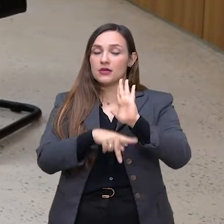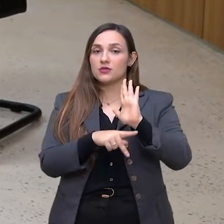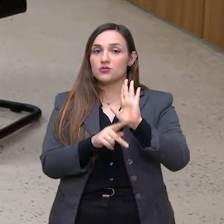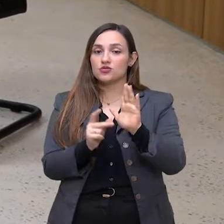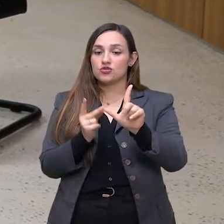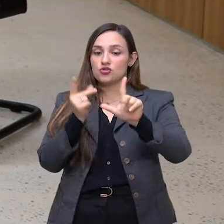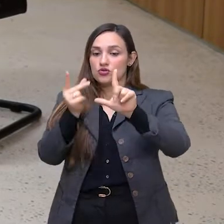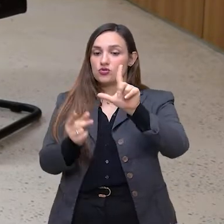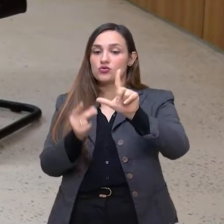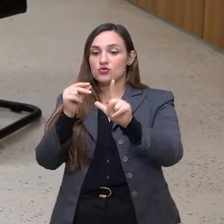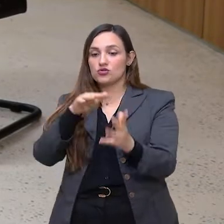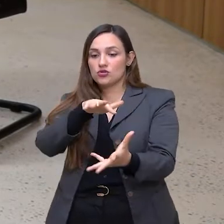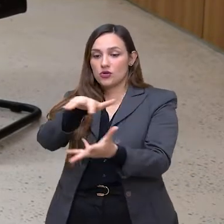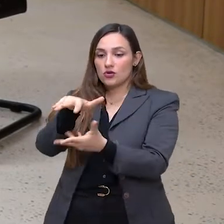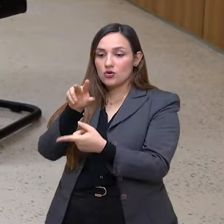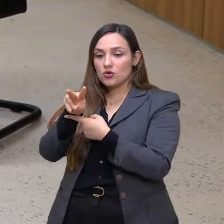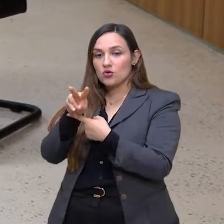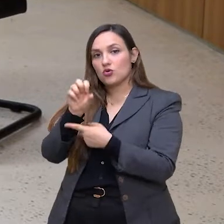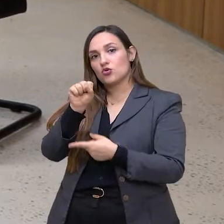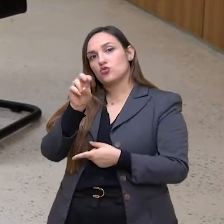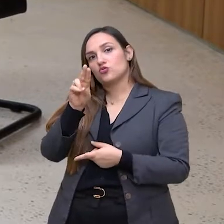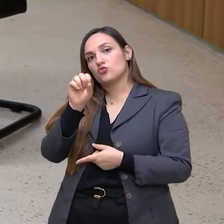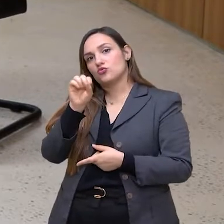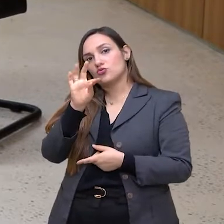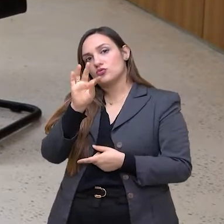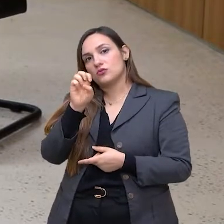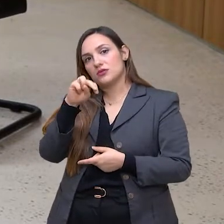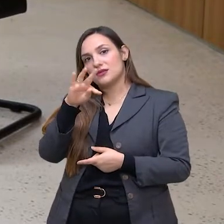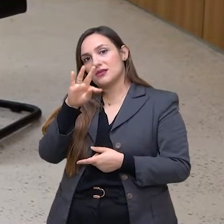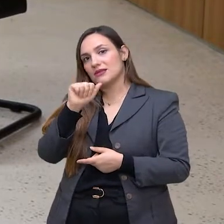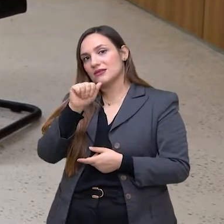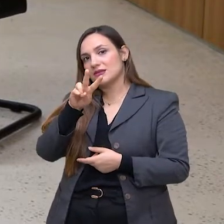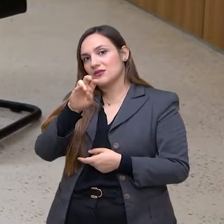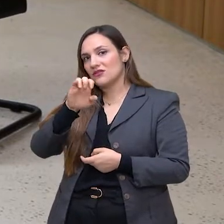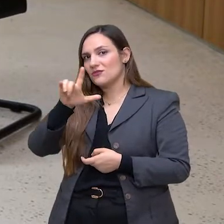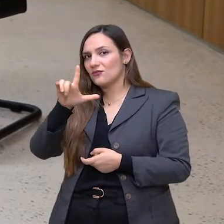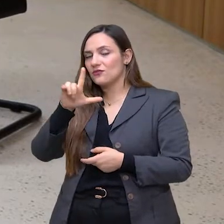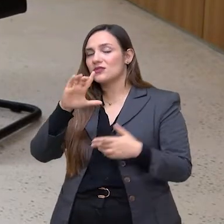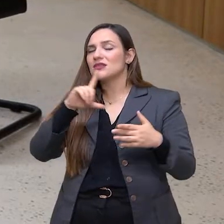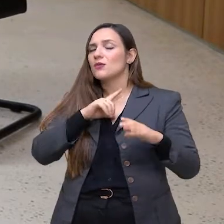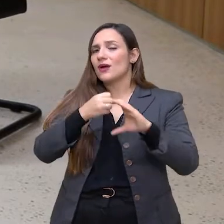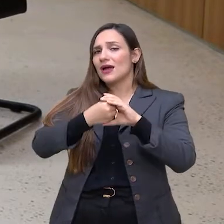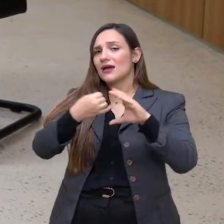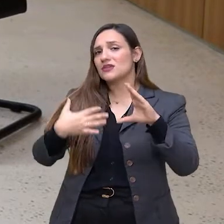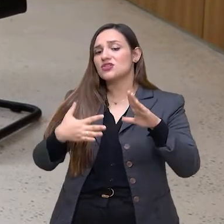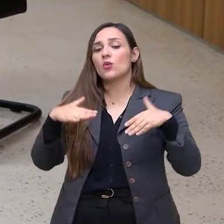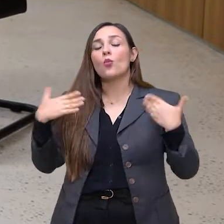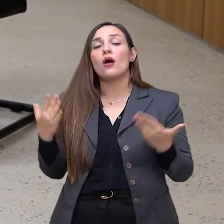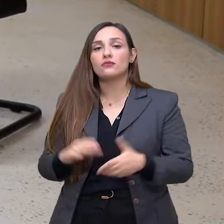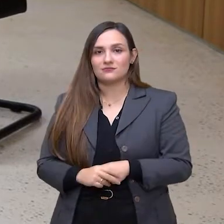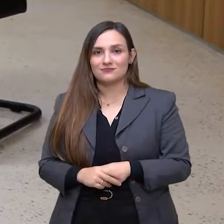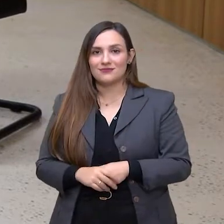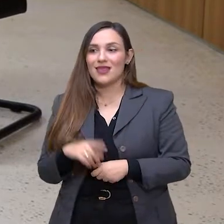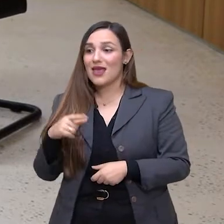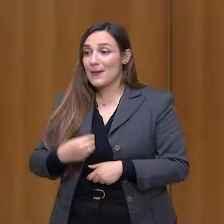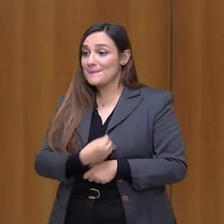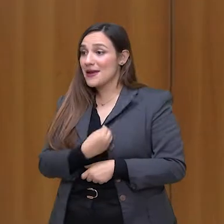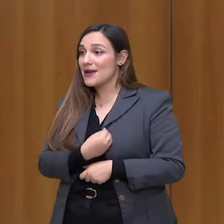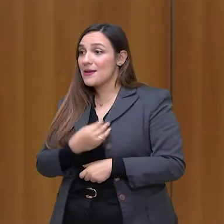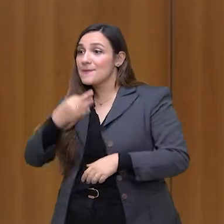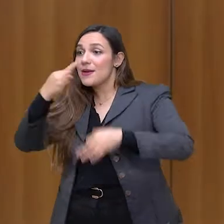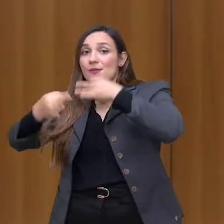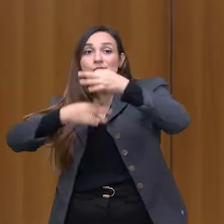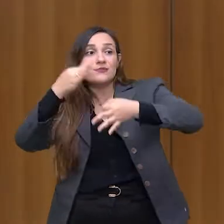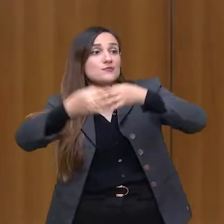logística sustentável, como qualquer ação que envolva ambiental, ele tem uma característica interessante que é a participação. Não